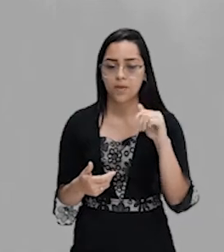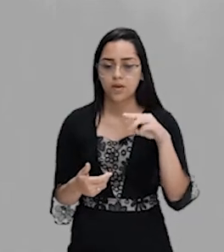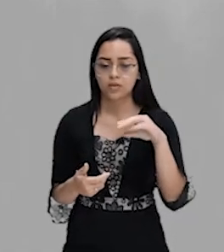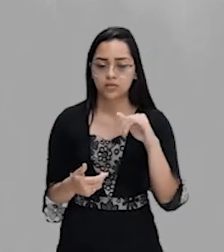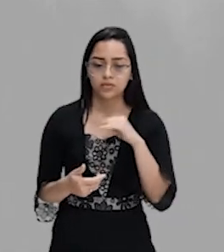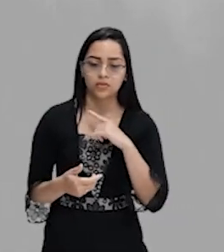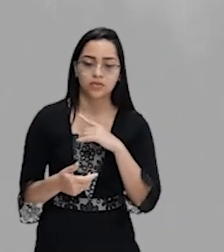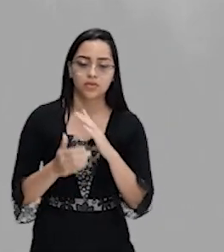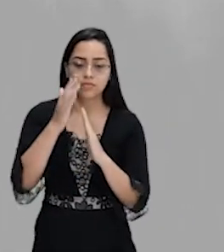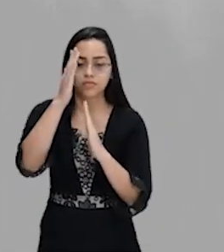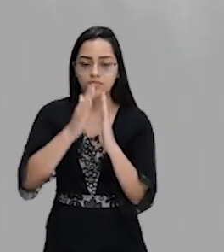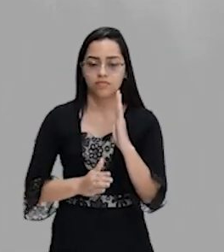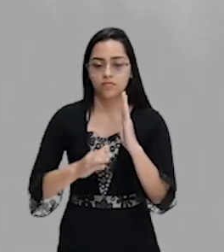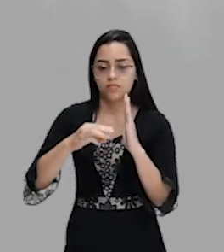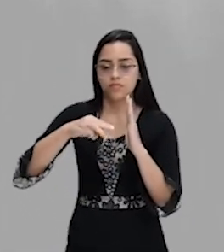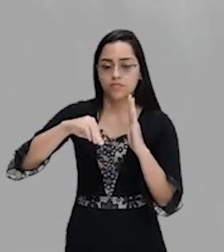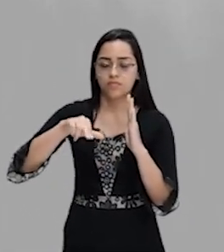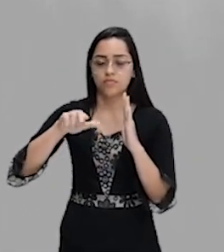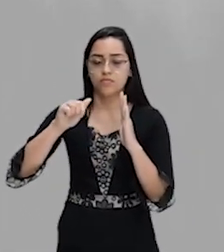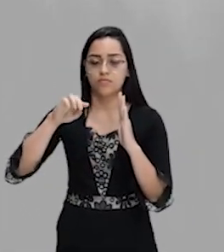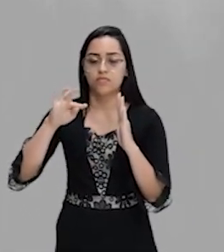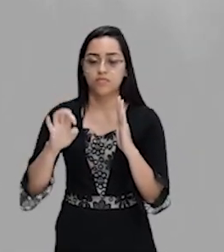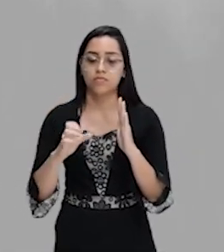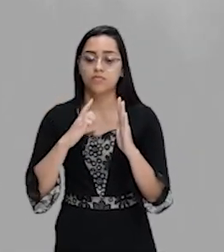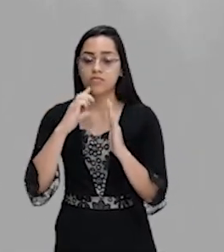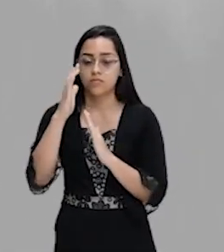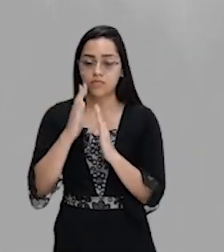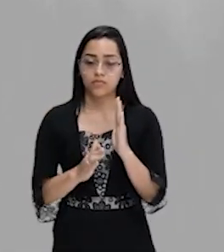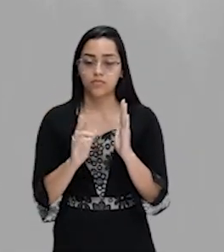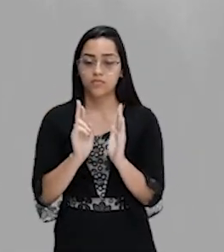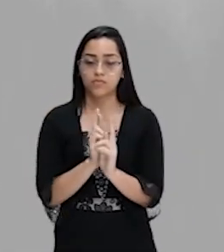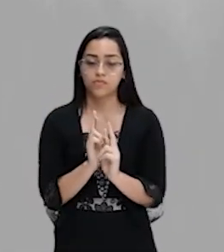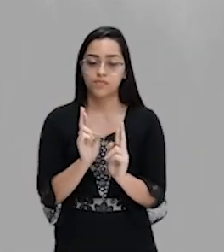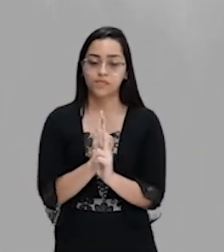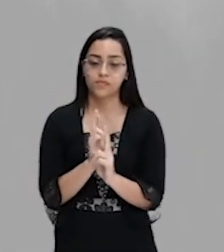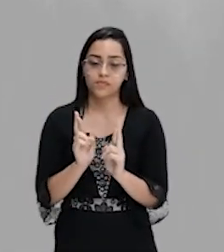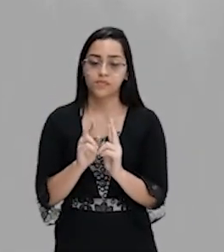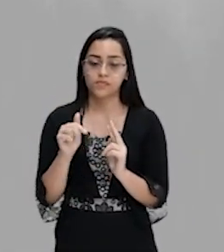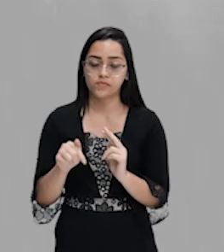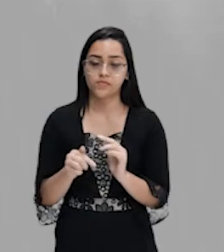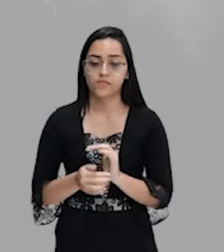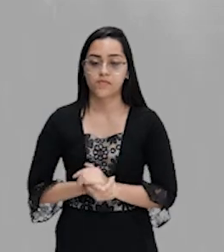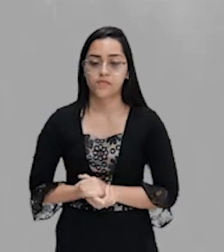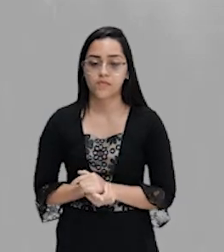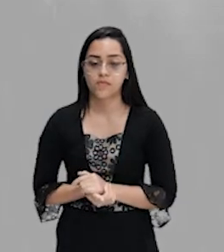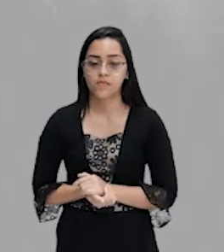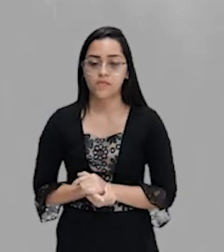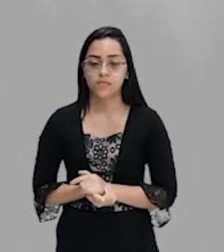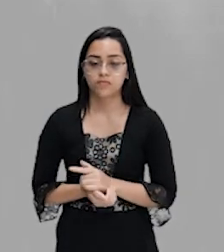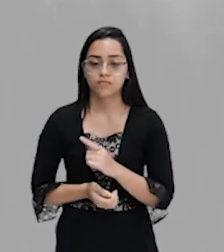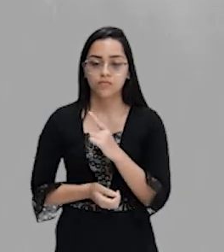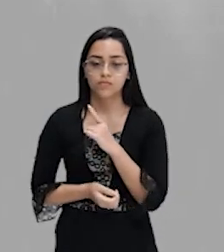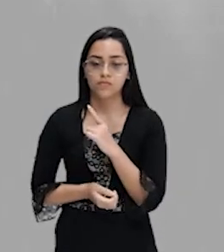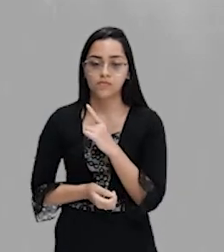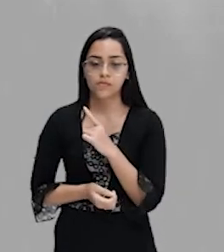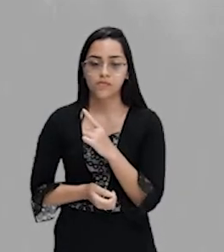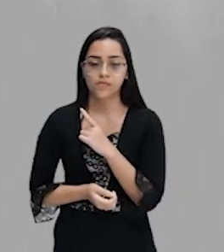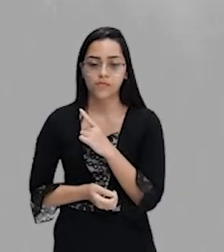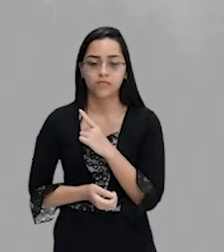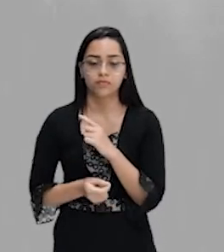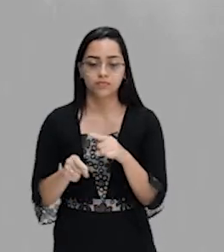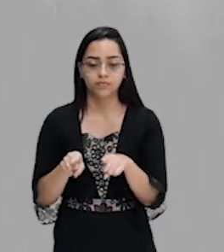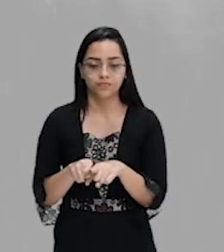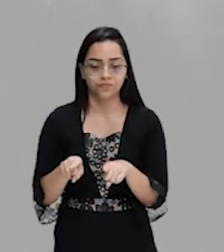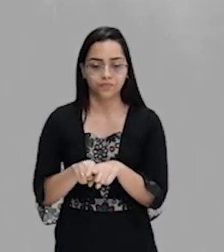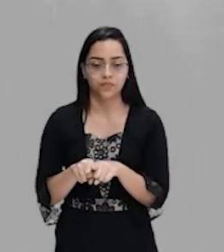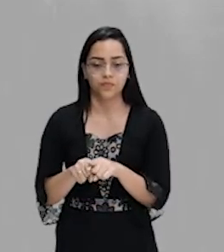está com a metade iluminada e a metade escura. Isso em relação aqui da Terra, o que a gente está conseguindo ver. Aí vem a Lua